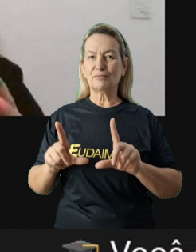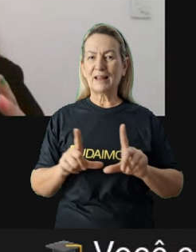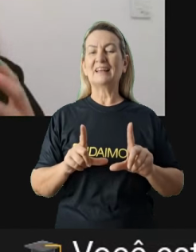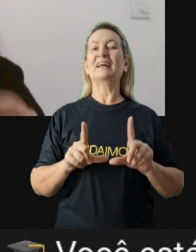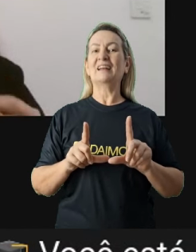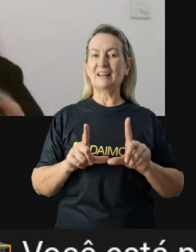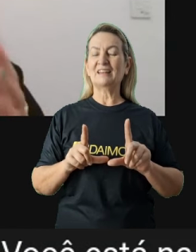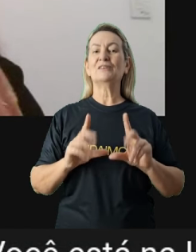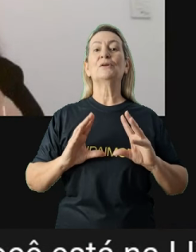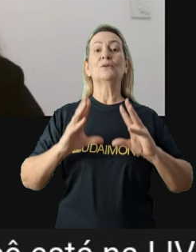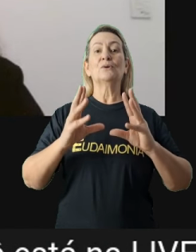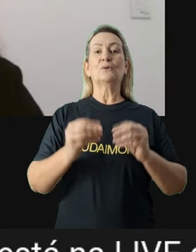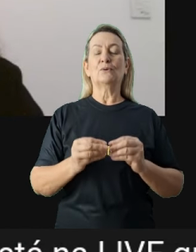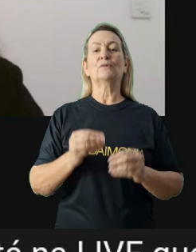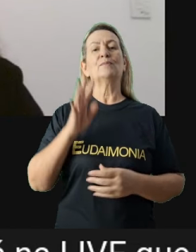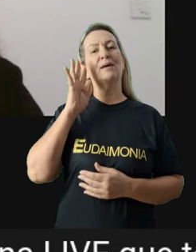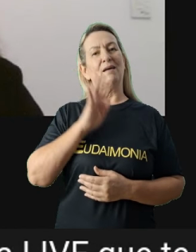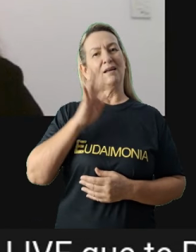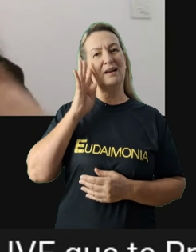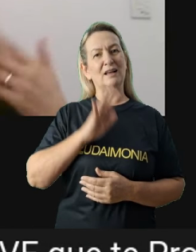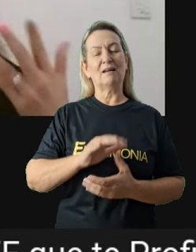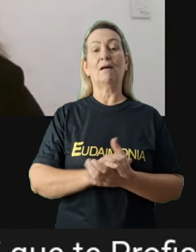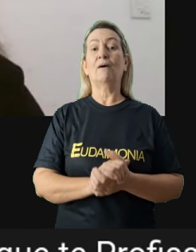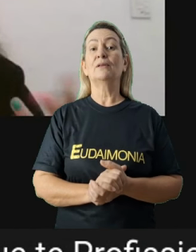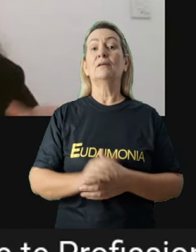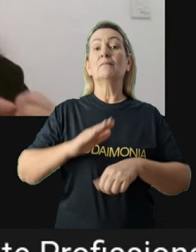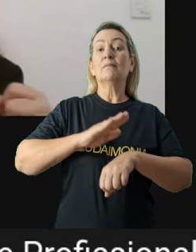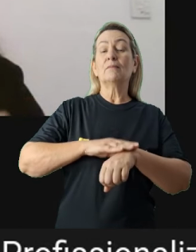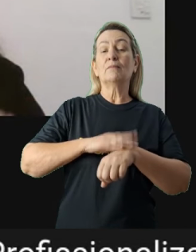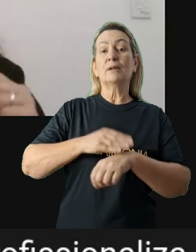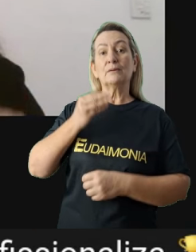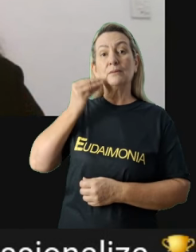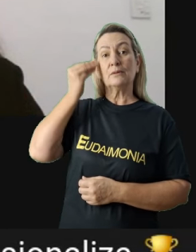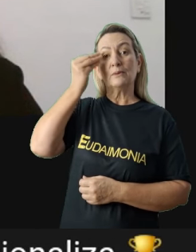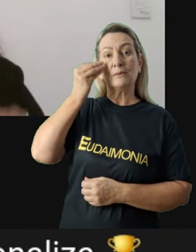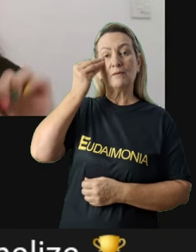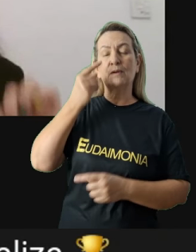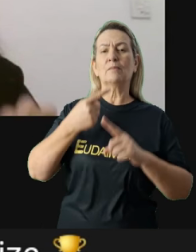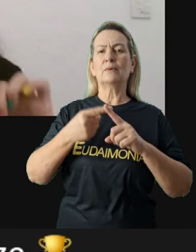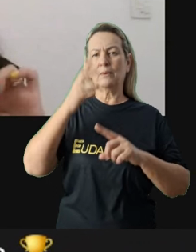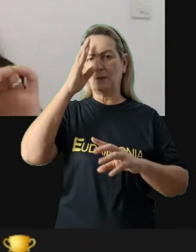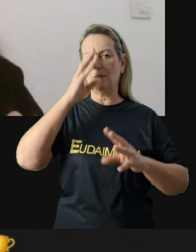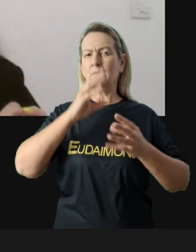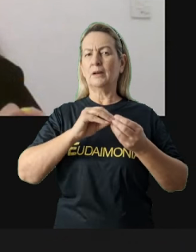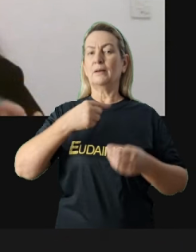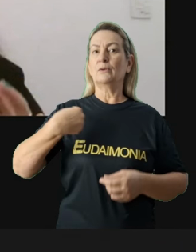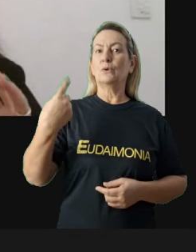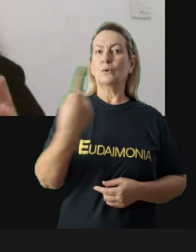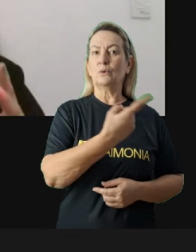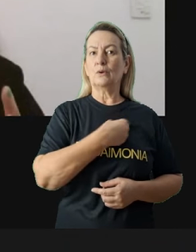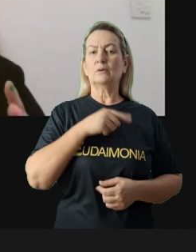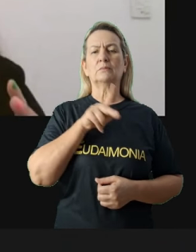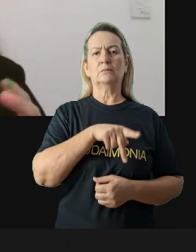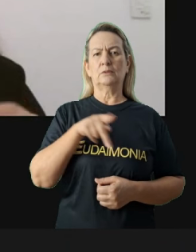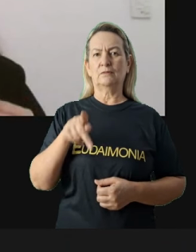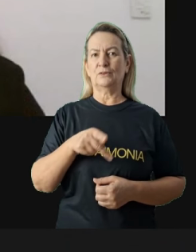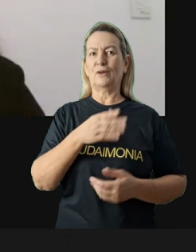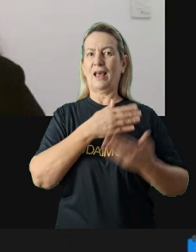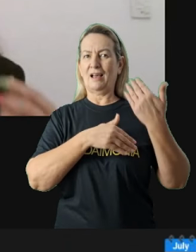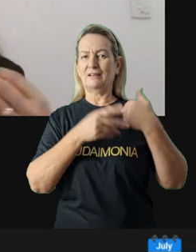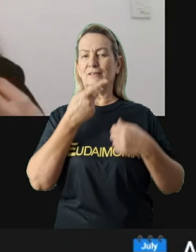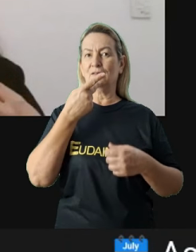de reflexão com vocês aqui, né, com a Mônica, o Pirangi, que assisti sábado passado e curti muito a live, a Isis, a prof. Andréia. Foi muito legal ter